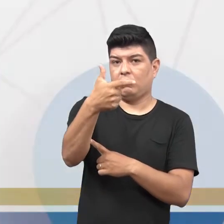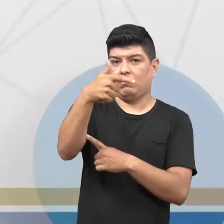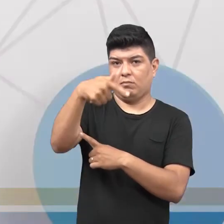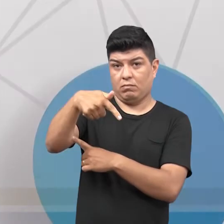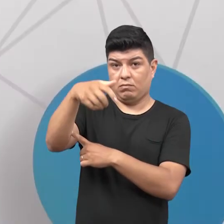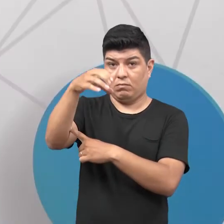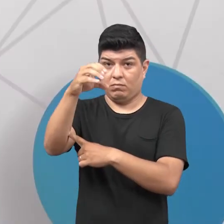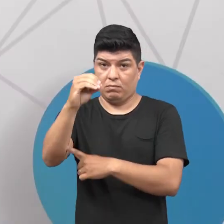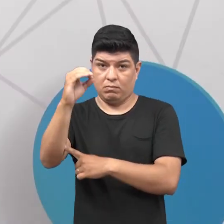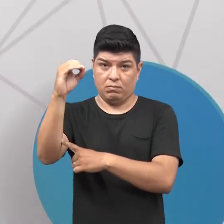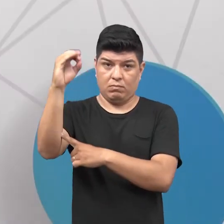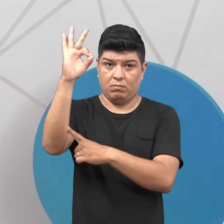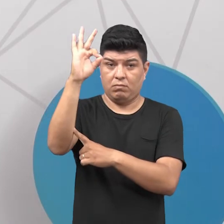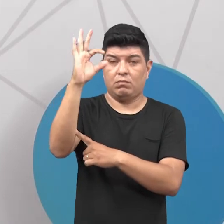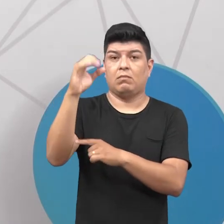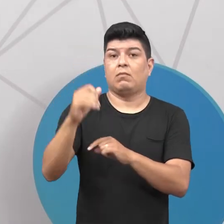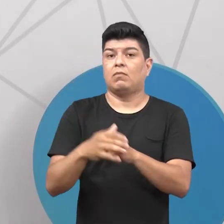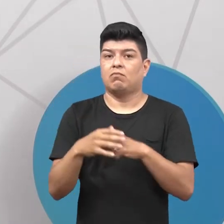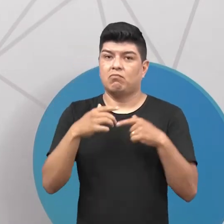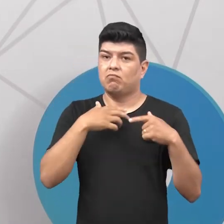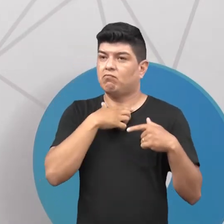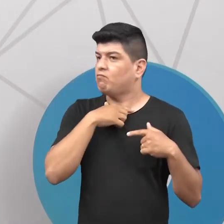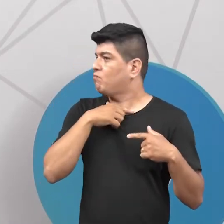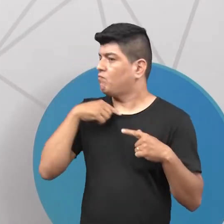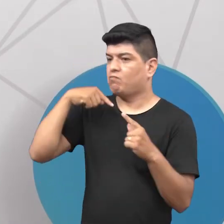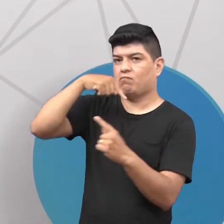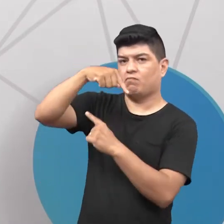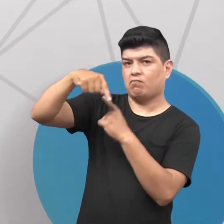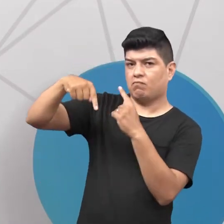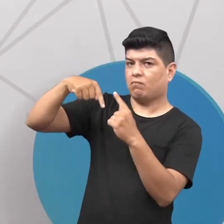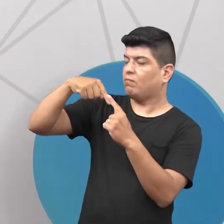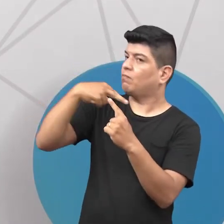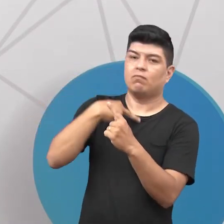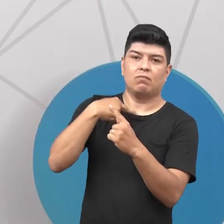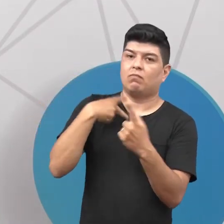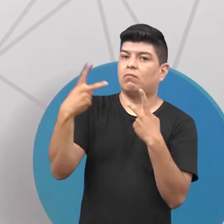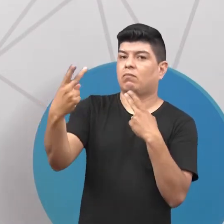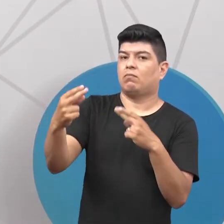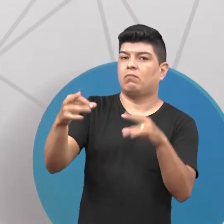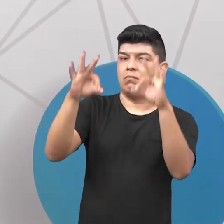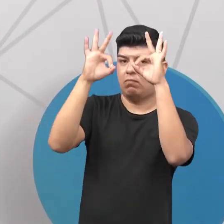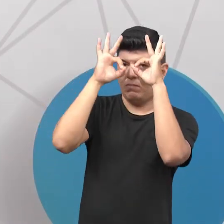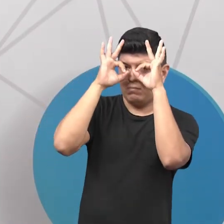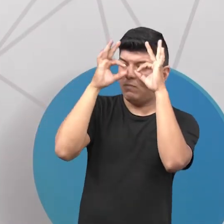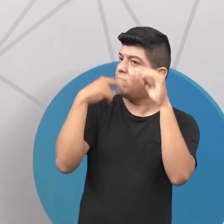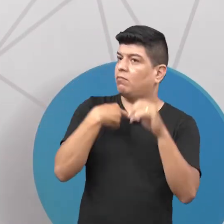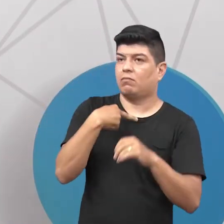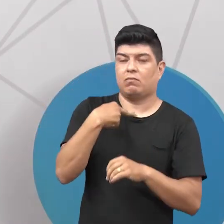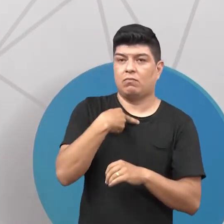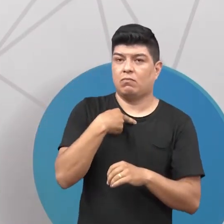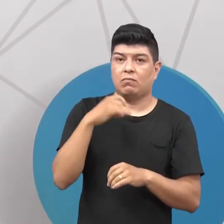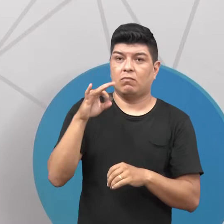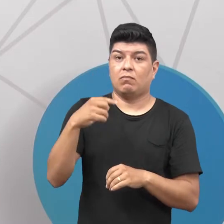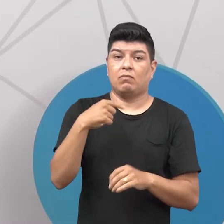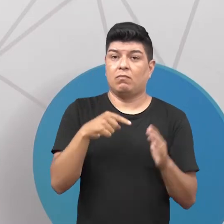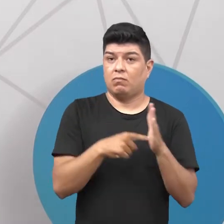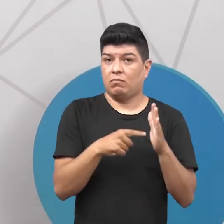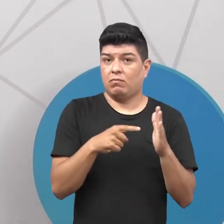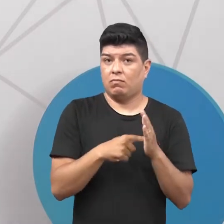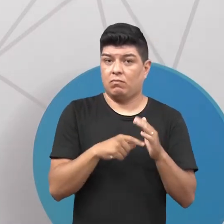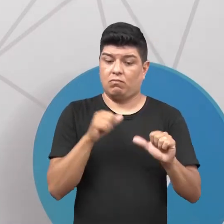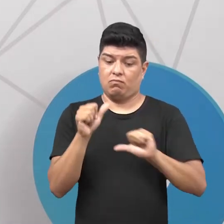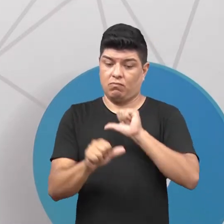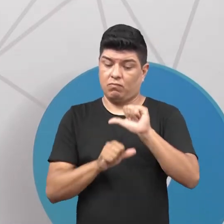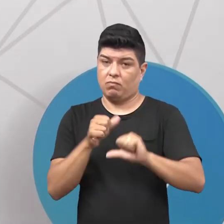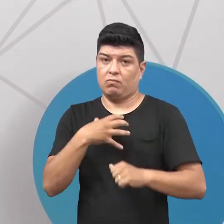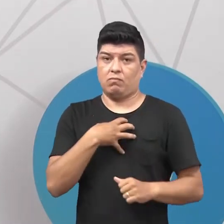270 graus. Ninguém consegue envergar o pescoço tanto quanto uma coruja. Eu só consigo envergar o meu pescoço se eu virar o corpo também.